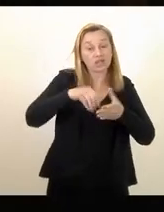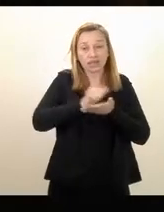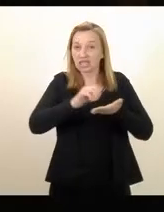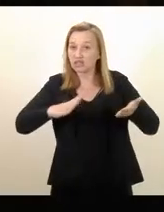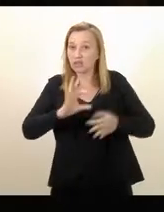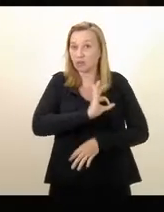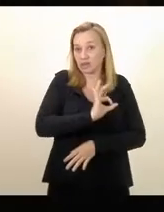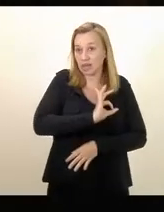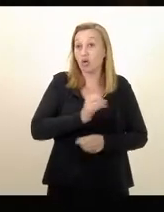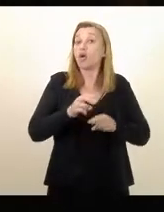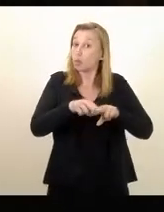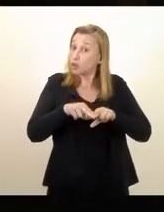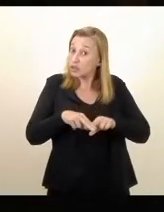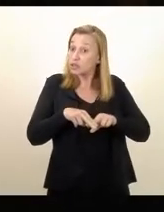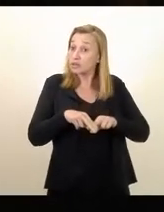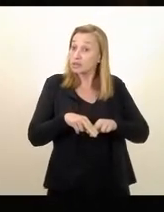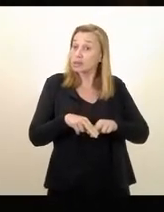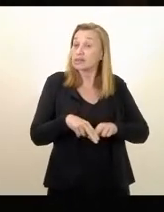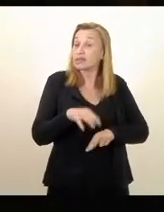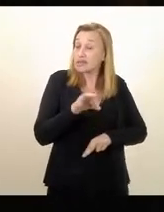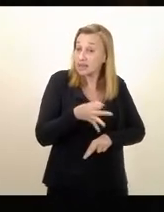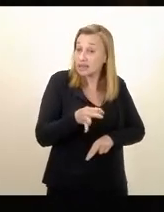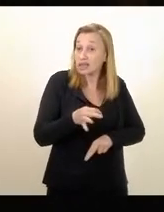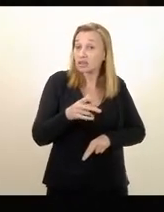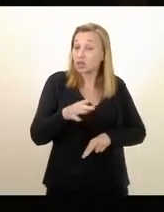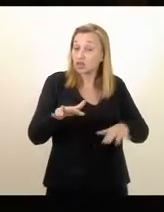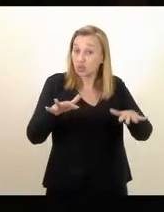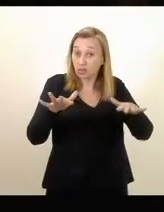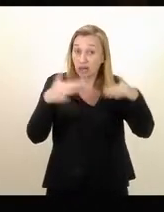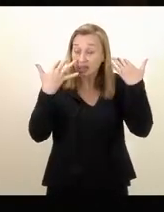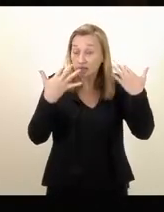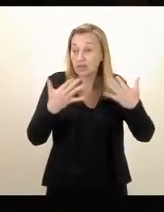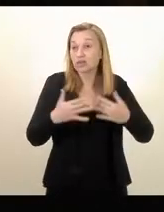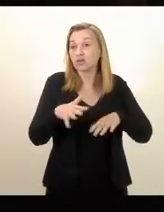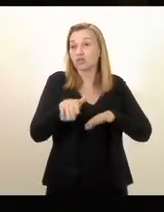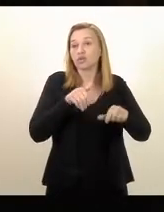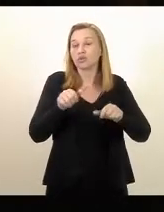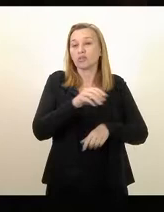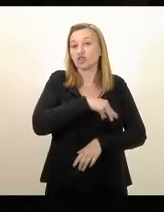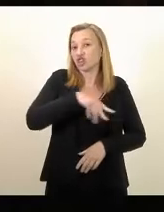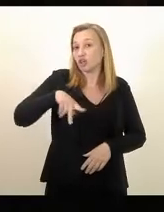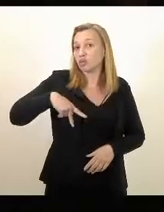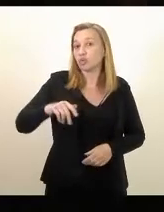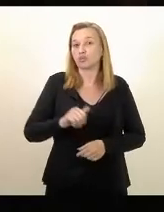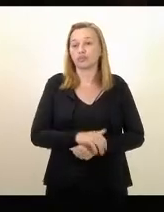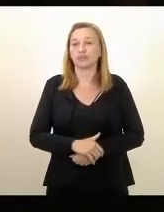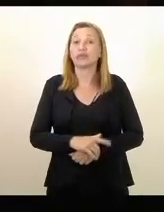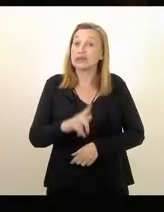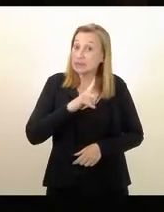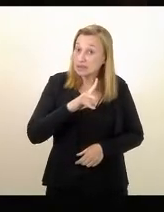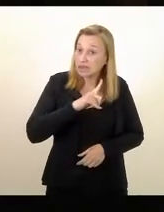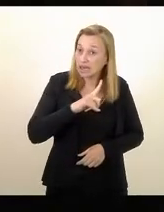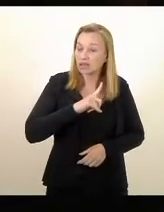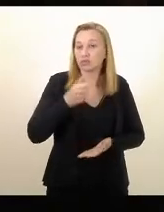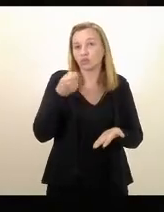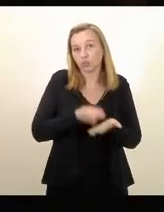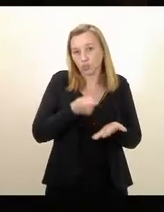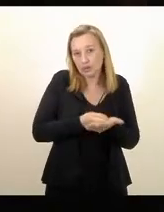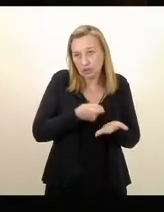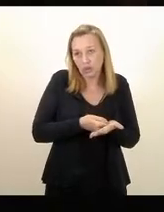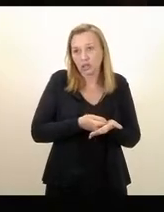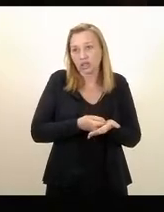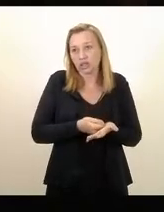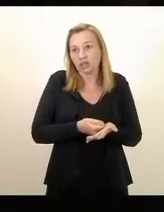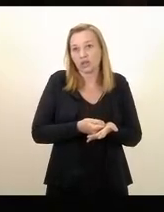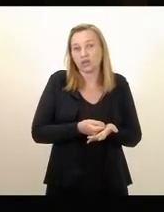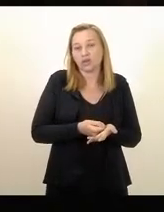policiais por isso que por vezes a gente chama aqui a atenção do ministério público que tem a obrigatoriedade